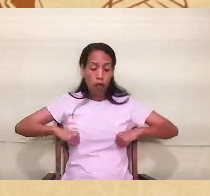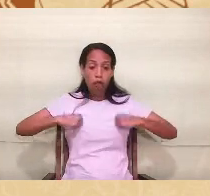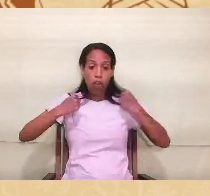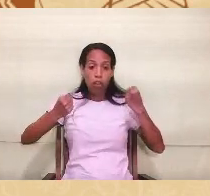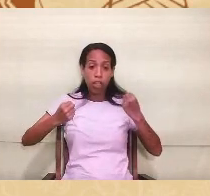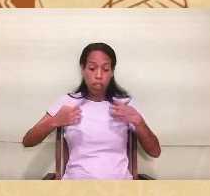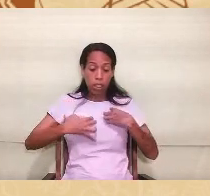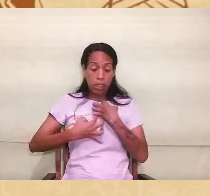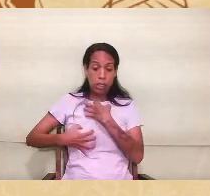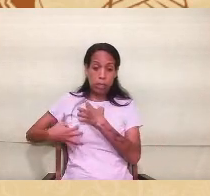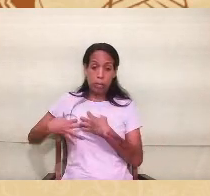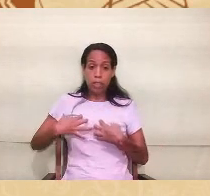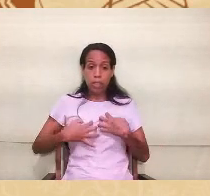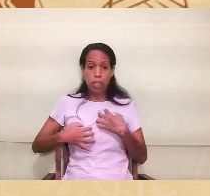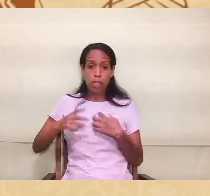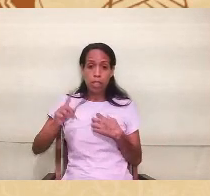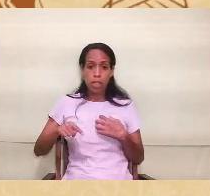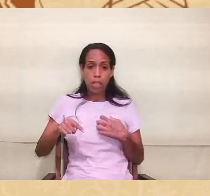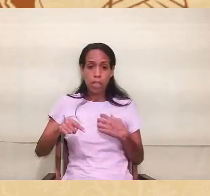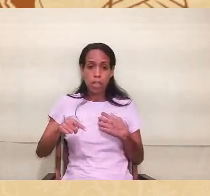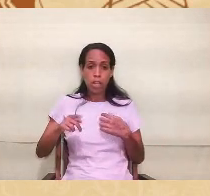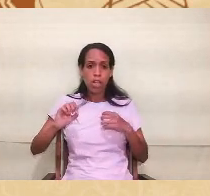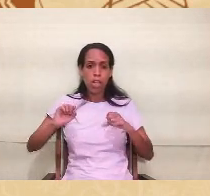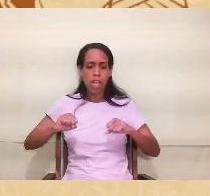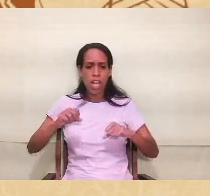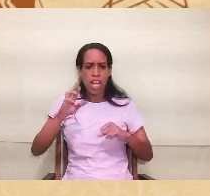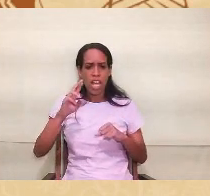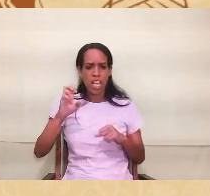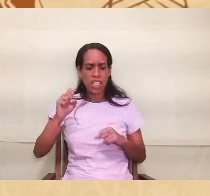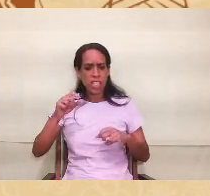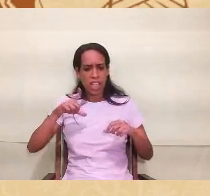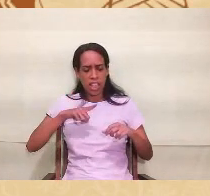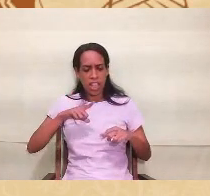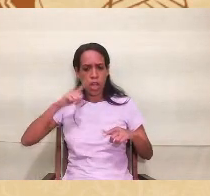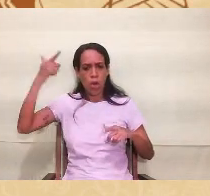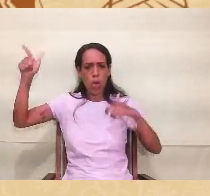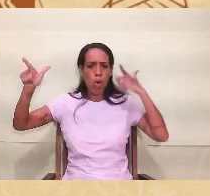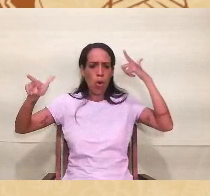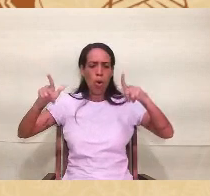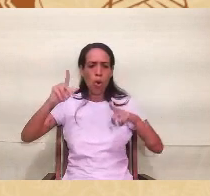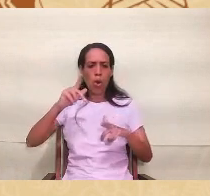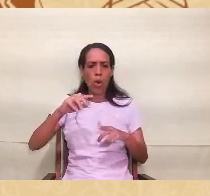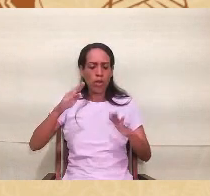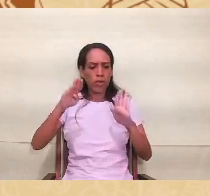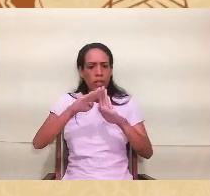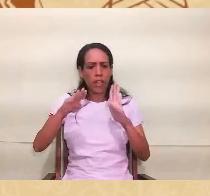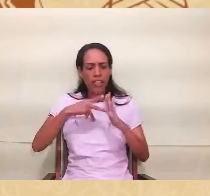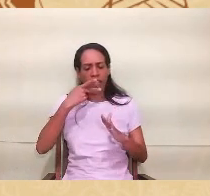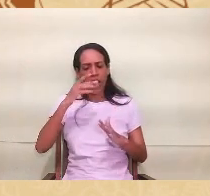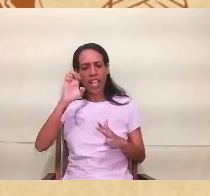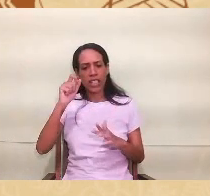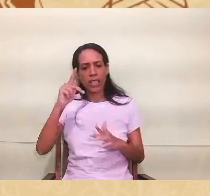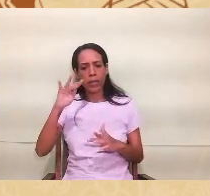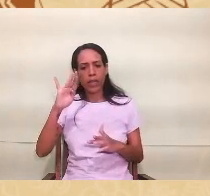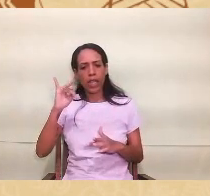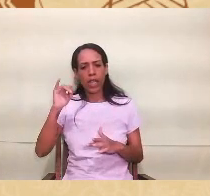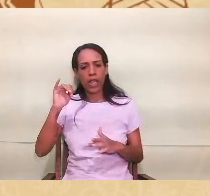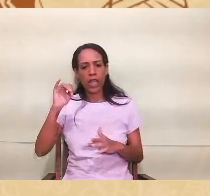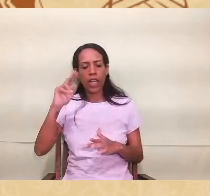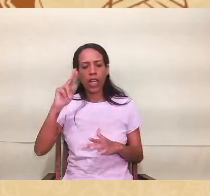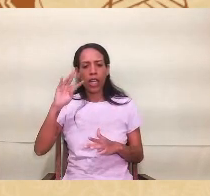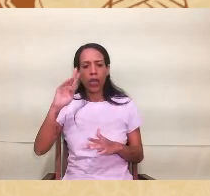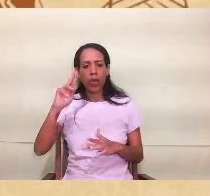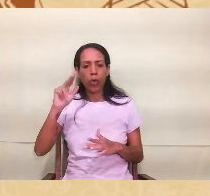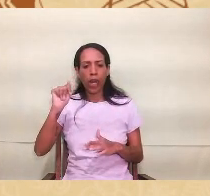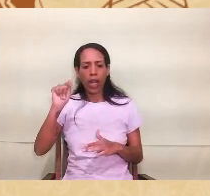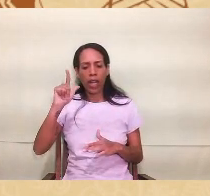espiritualmente, né? E aí a nossa resistência, quando ele tem esse outro plano que é da espiritualidade, ela fica mais forte, né? A gente